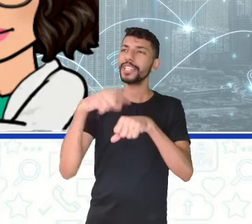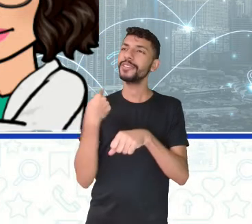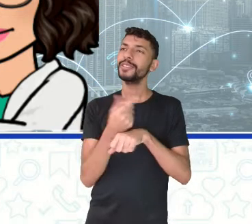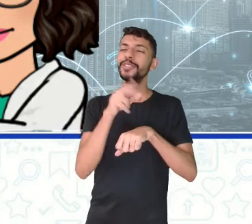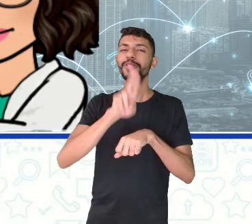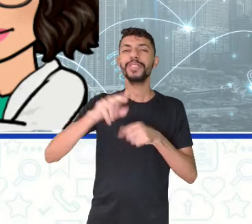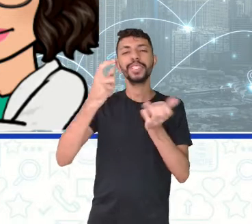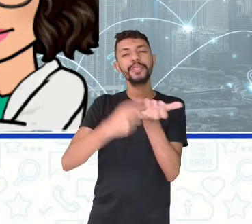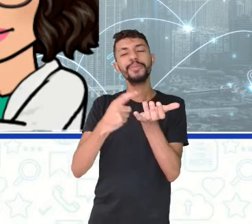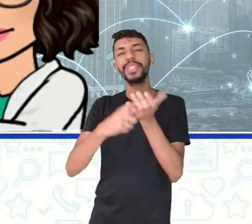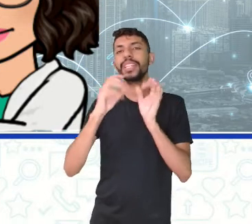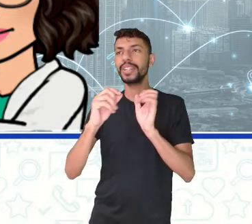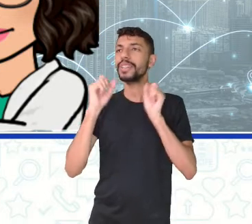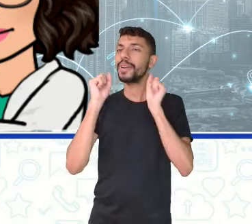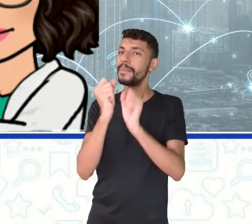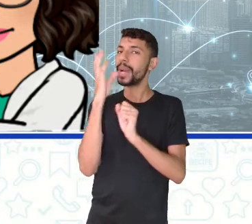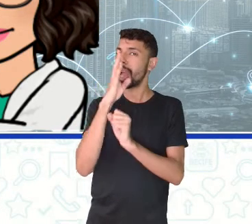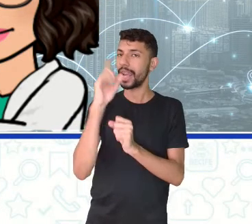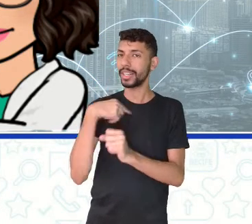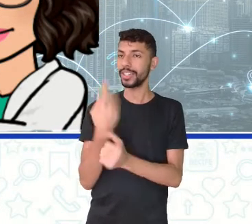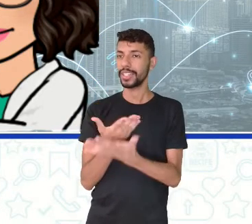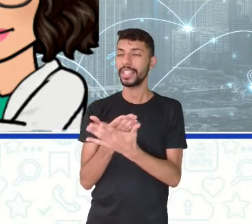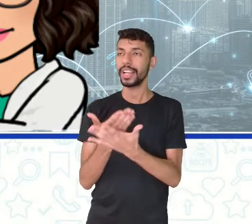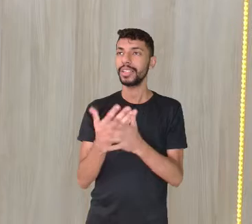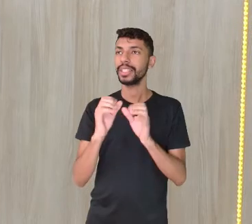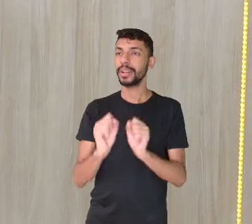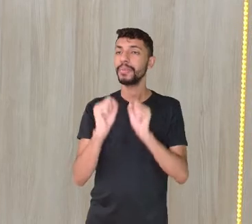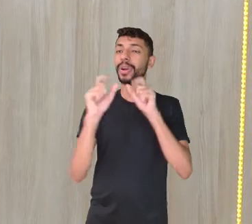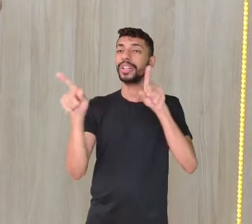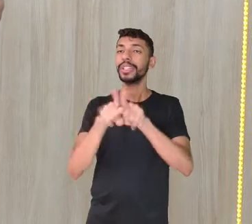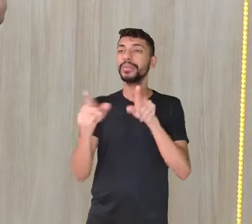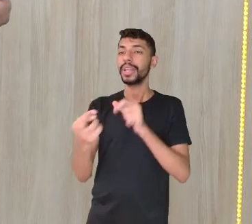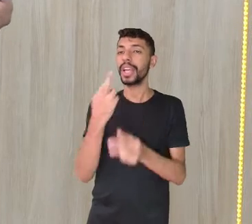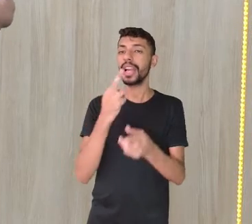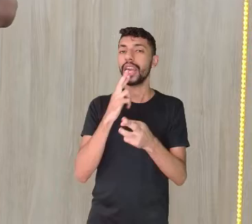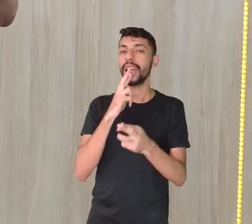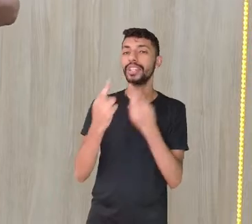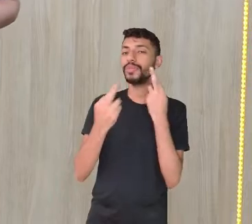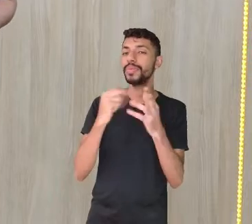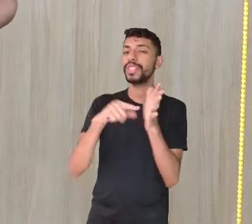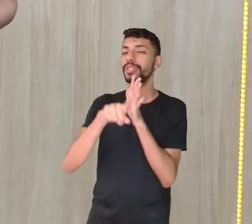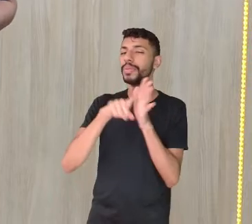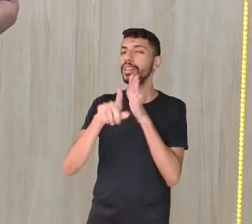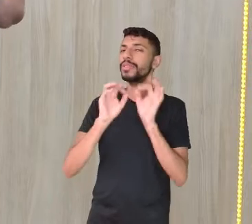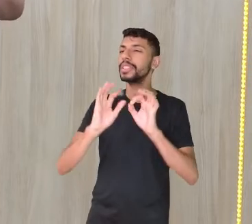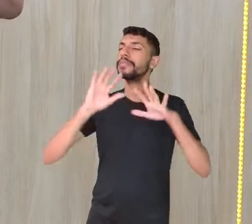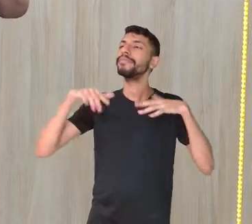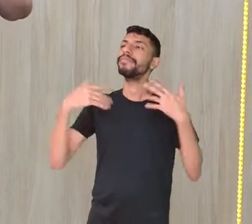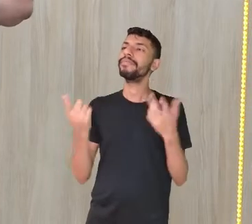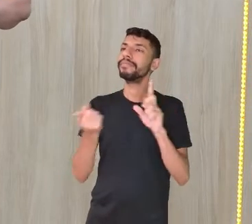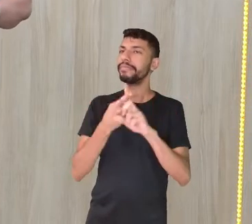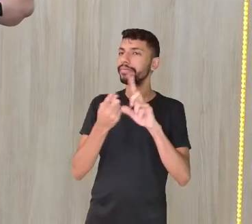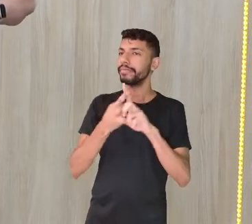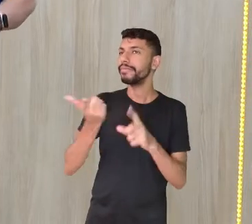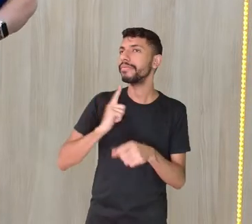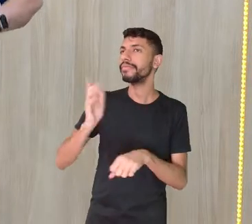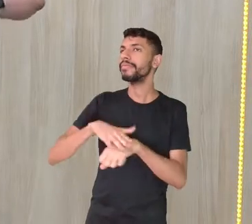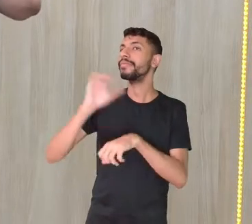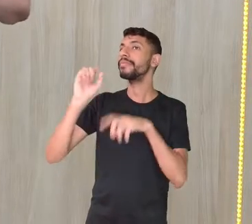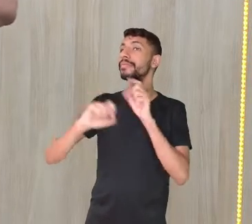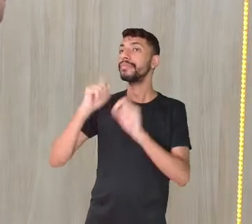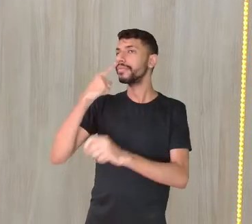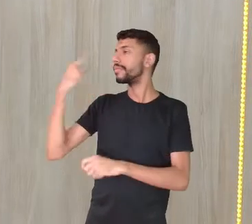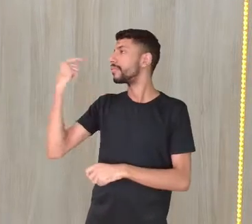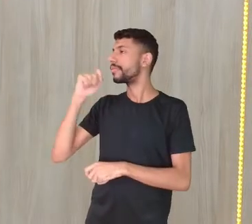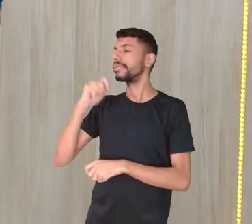aplicativo. Vocês vão poder assistir nossas aulas, vocês vão poder responder questionamentos. Tem mais, professora? Tem mais coisa.